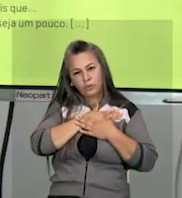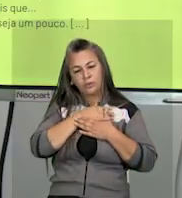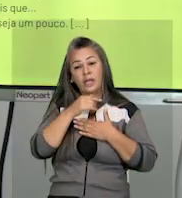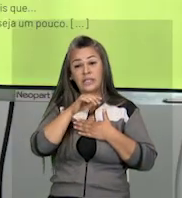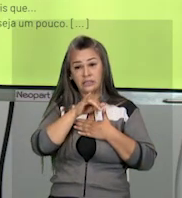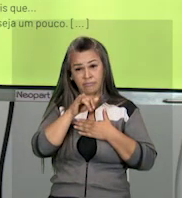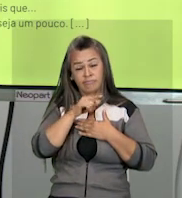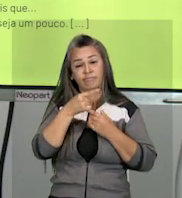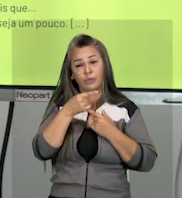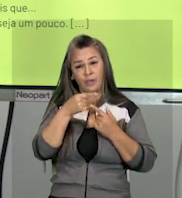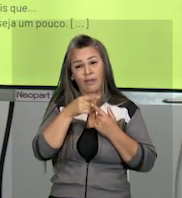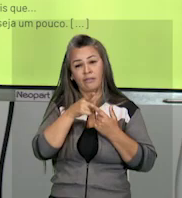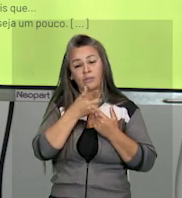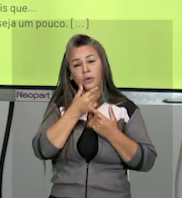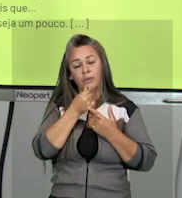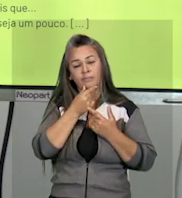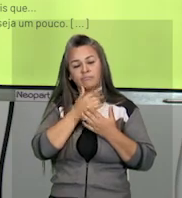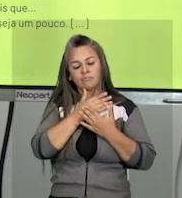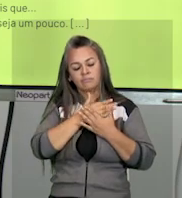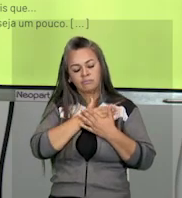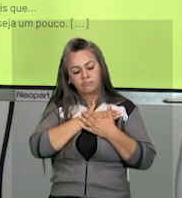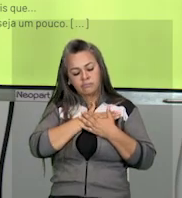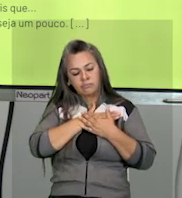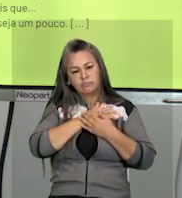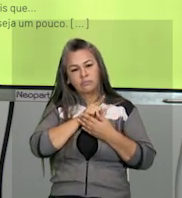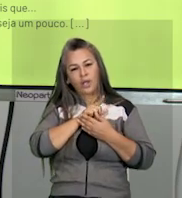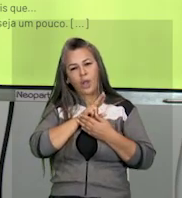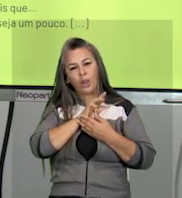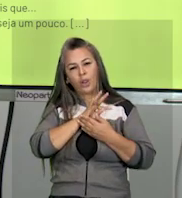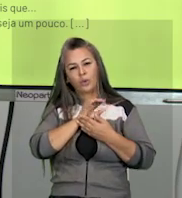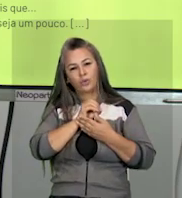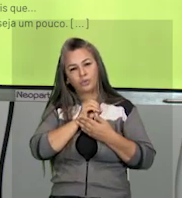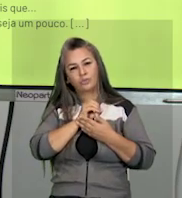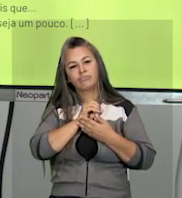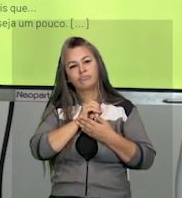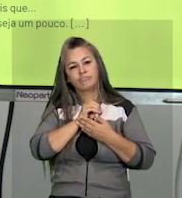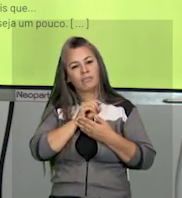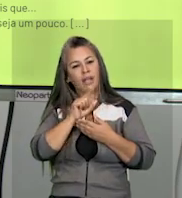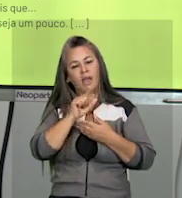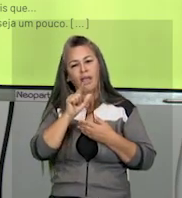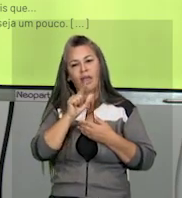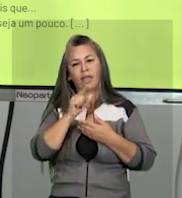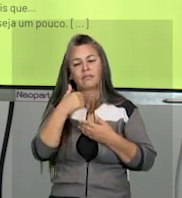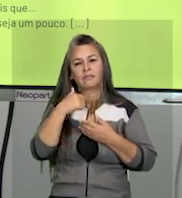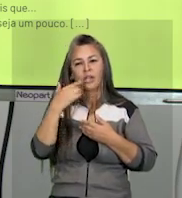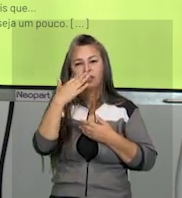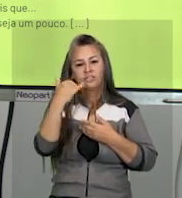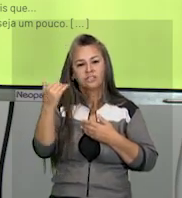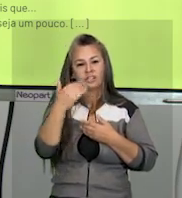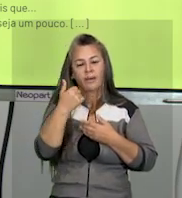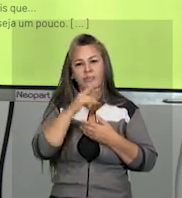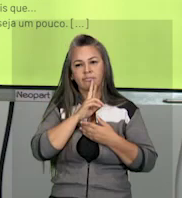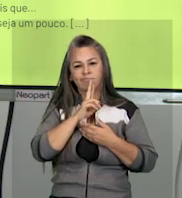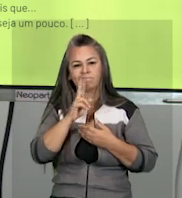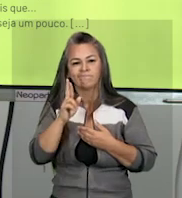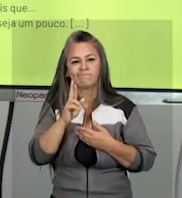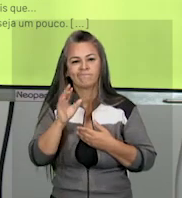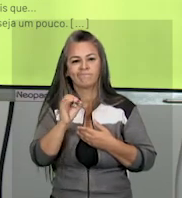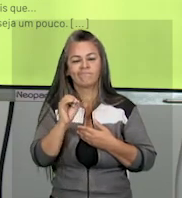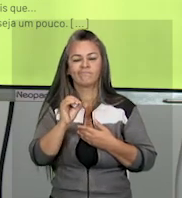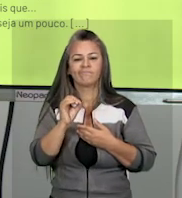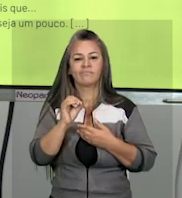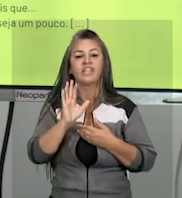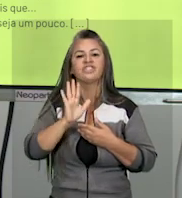de não nos ter recebido foi porque estava de luto. Então, a causa está aqui, ó. A causa é a